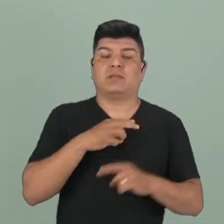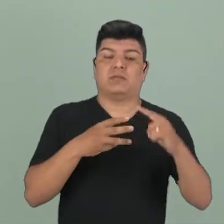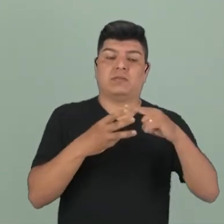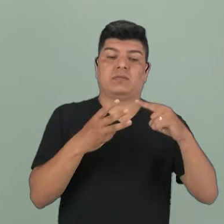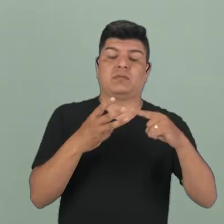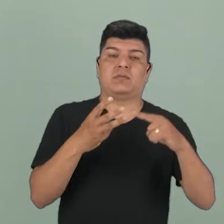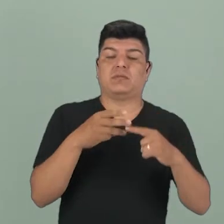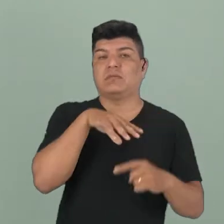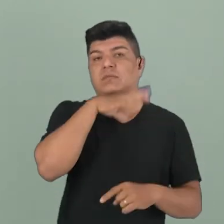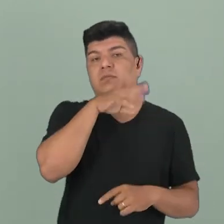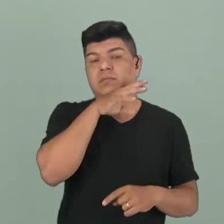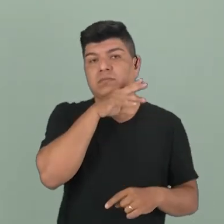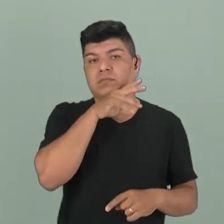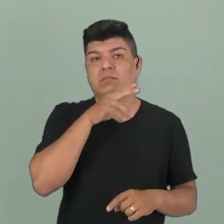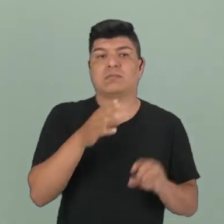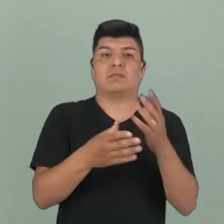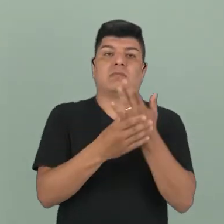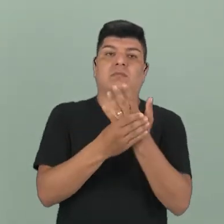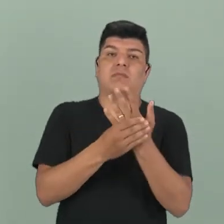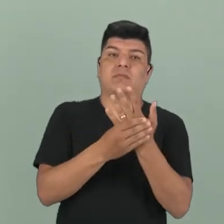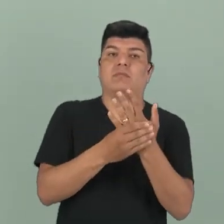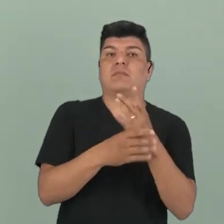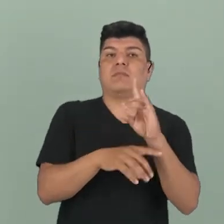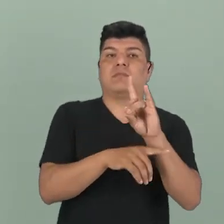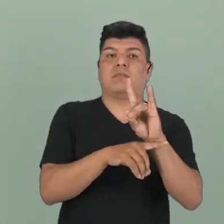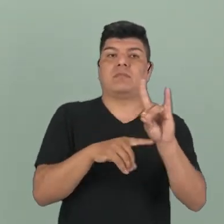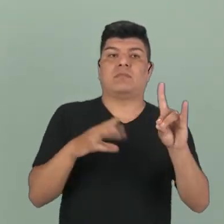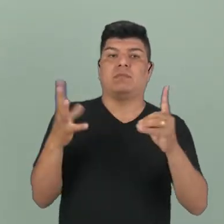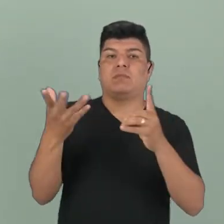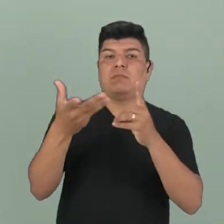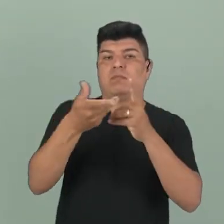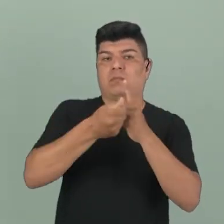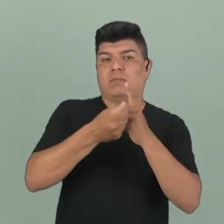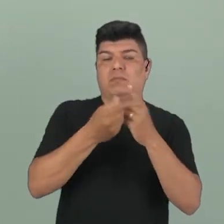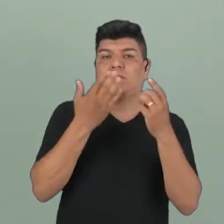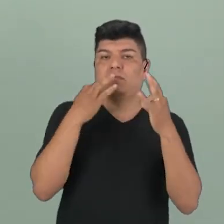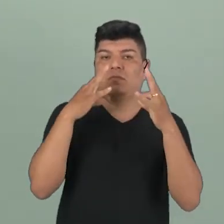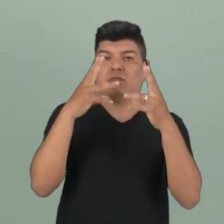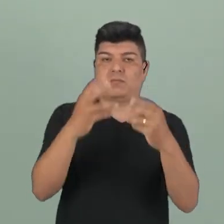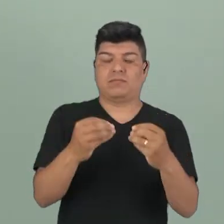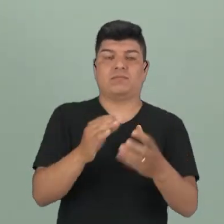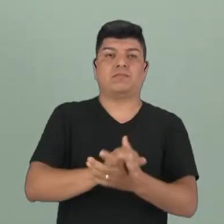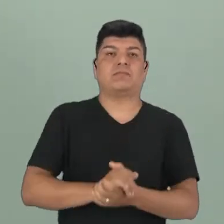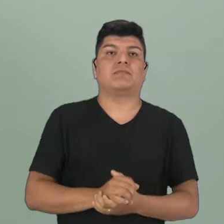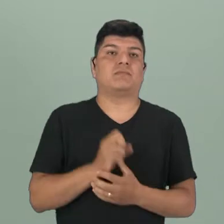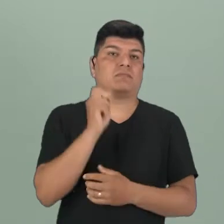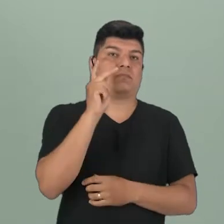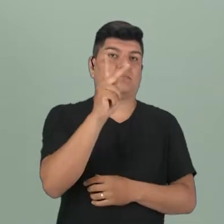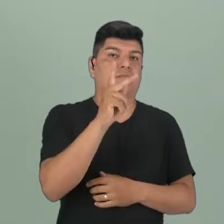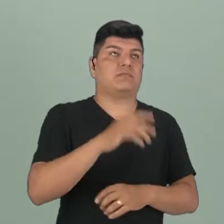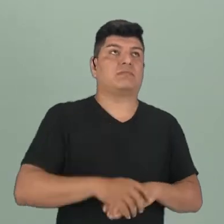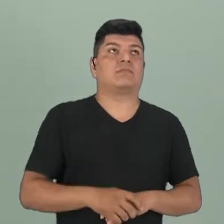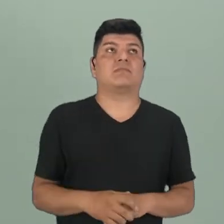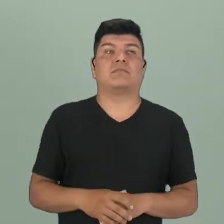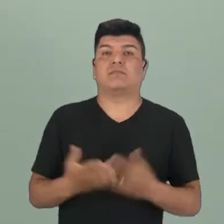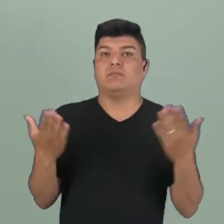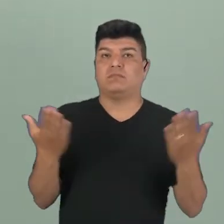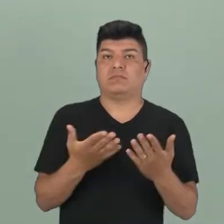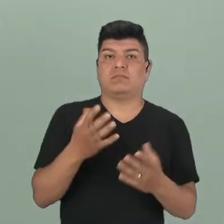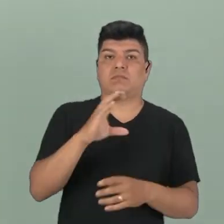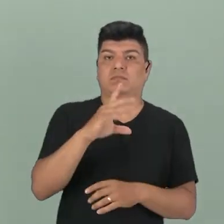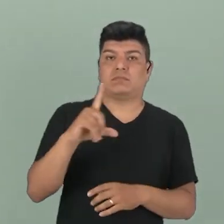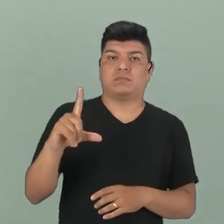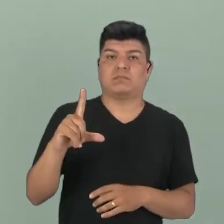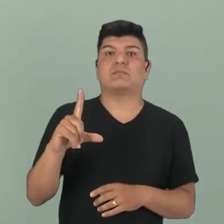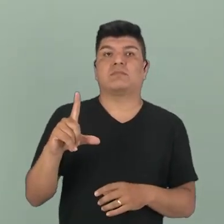essa cheia que vai ficar só um dos animais herbívoros carnívoros e onívoros que comem de tudo é que agora a gente vai